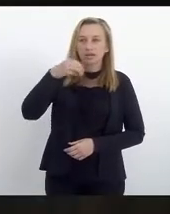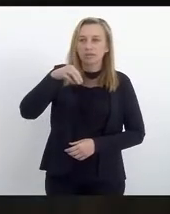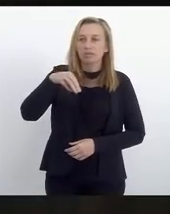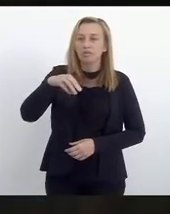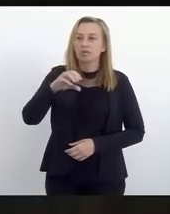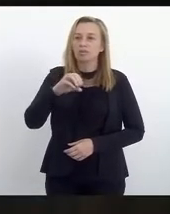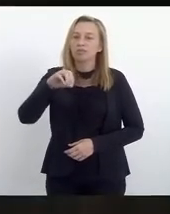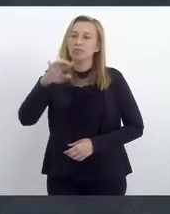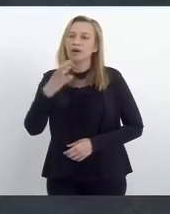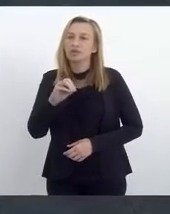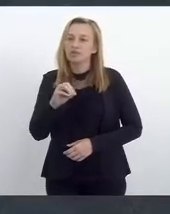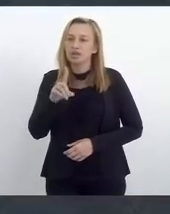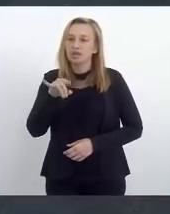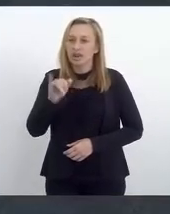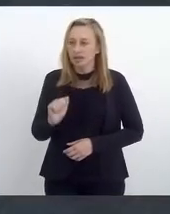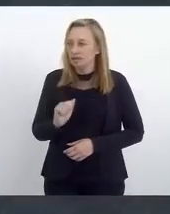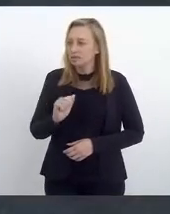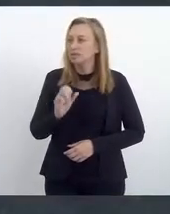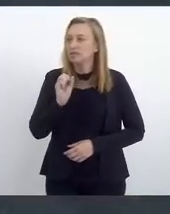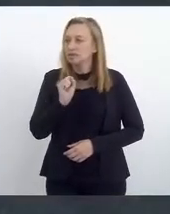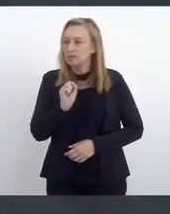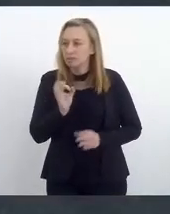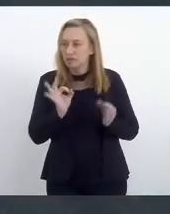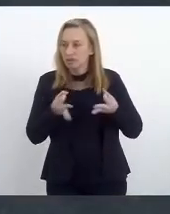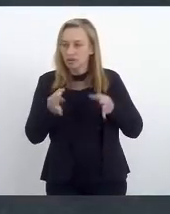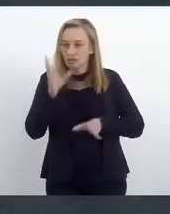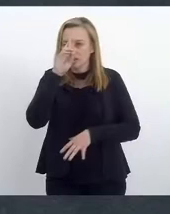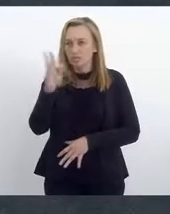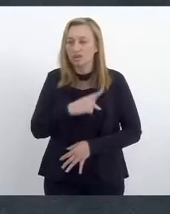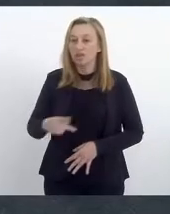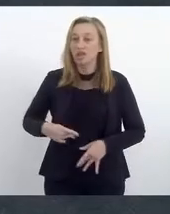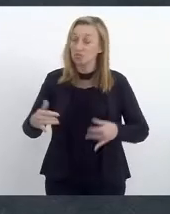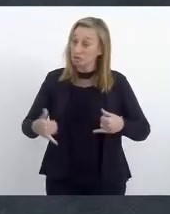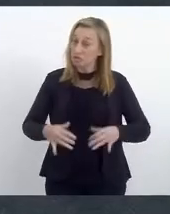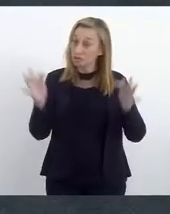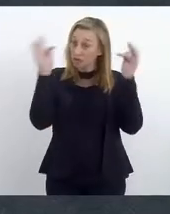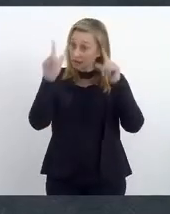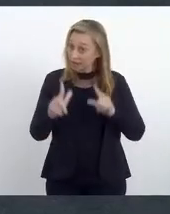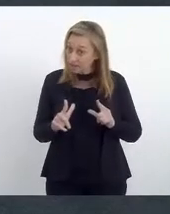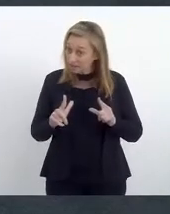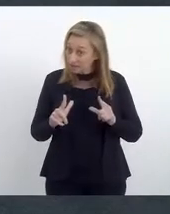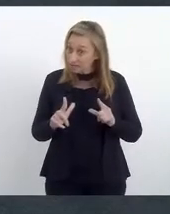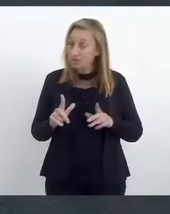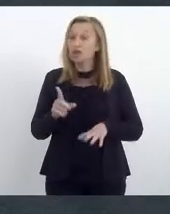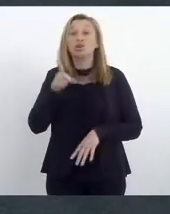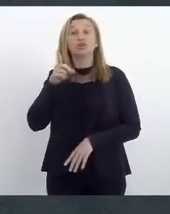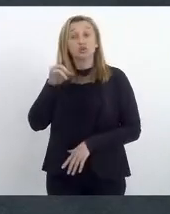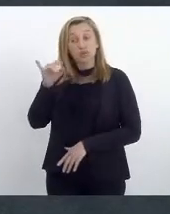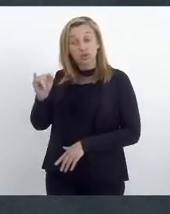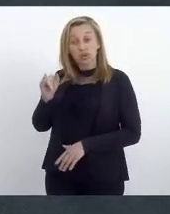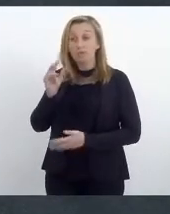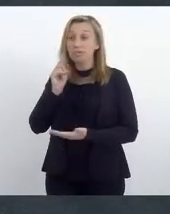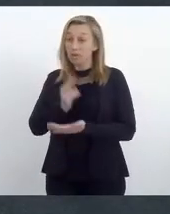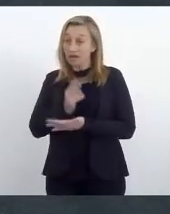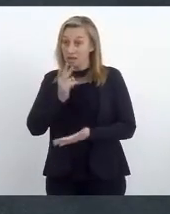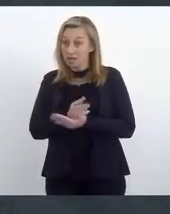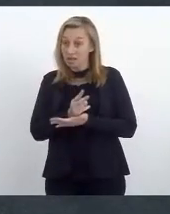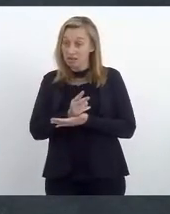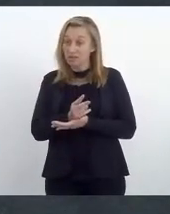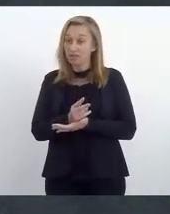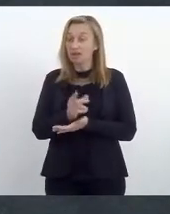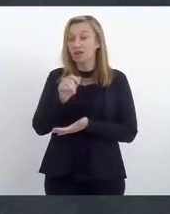Márcio Canella. Perfeitamente, senhora presidente. Fico até honrado de algum dia mesmo que a